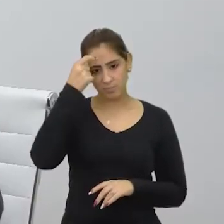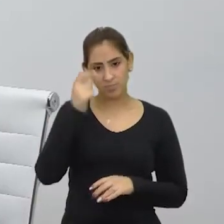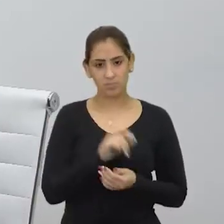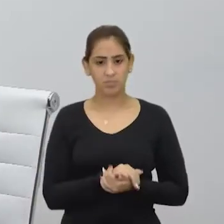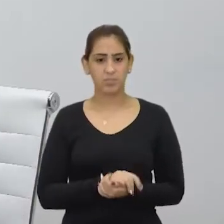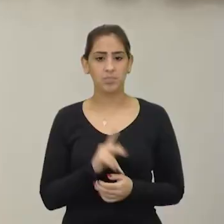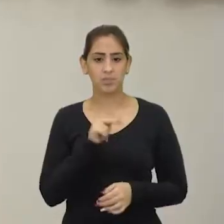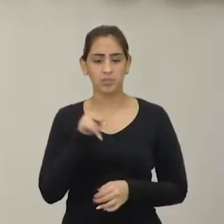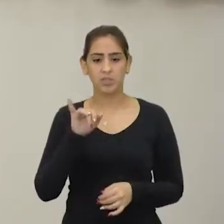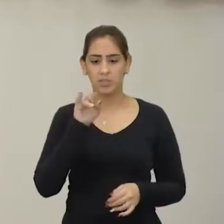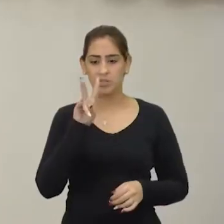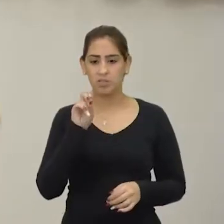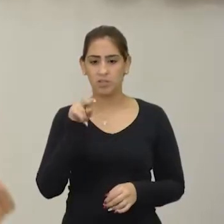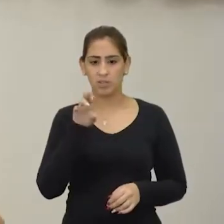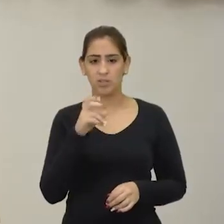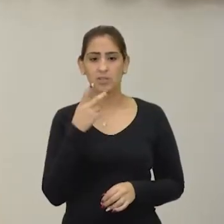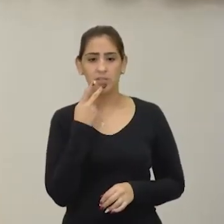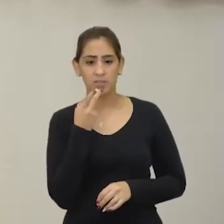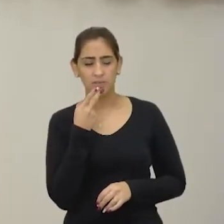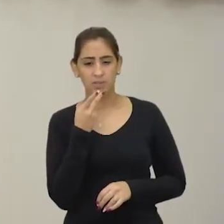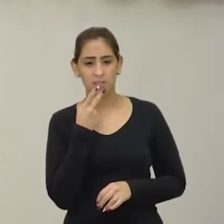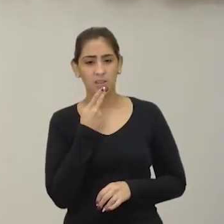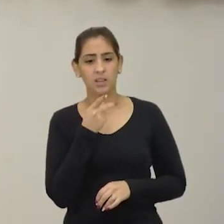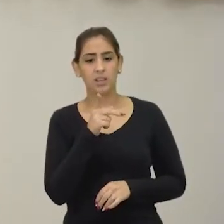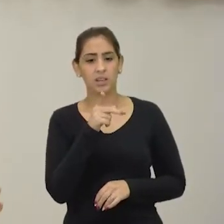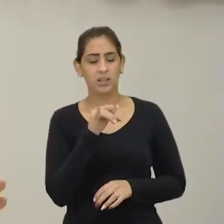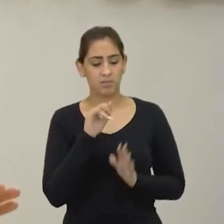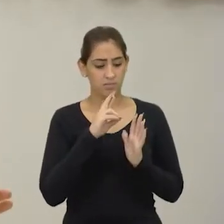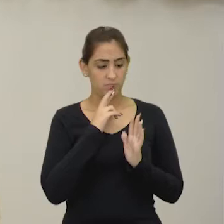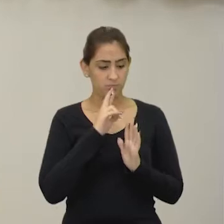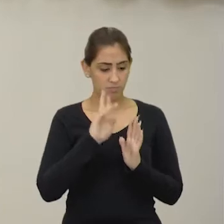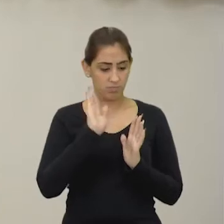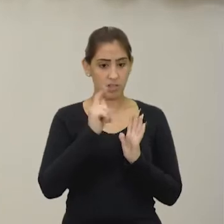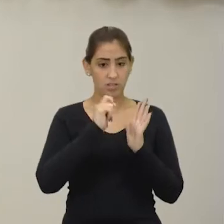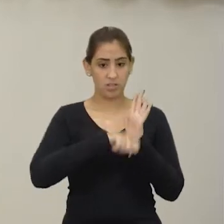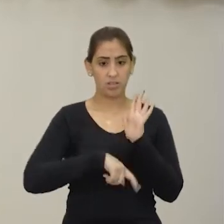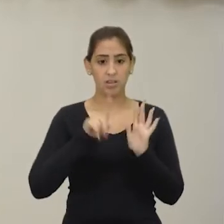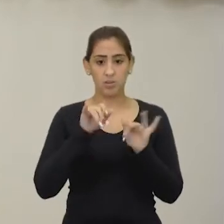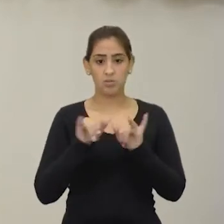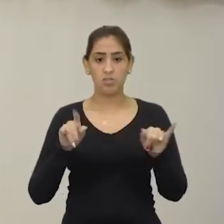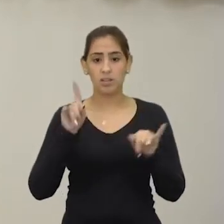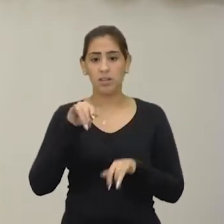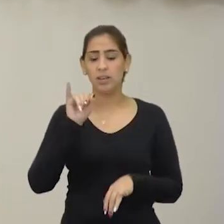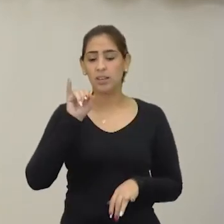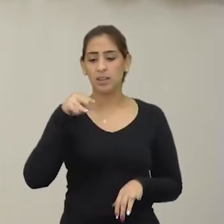Ivone, ela fala assim, que a reportagem é assinada, já a notícia é imparcial.